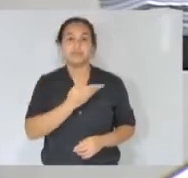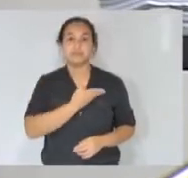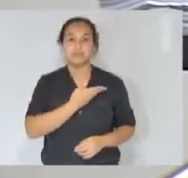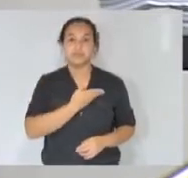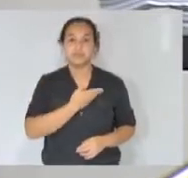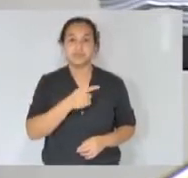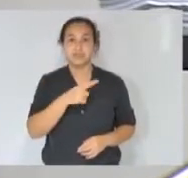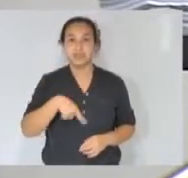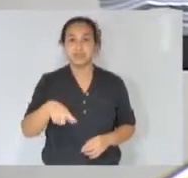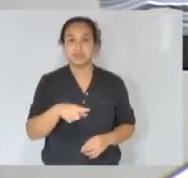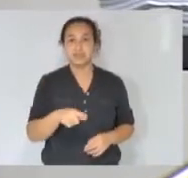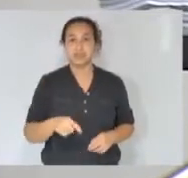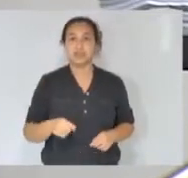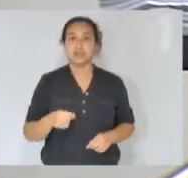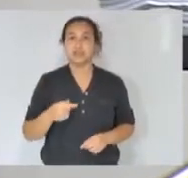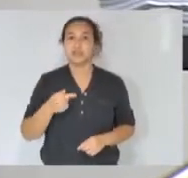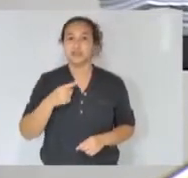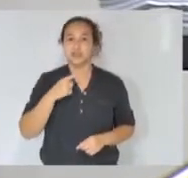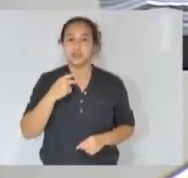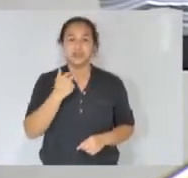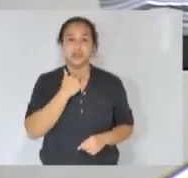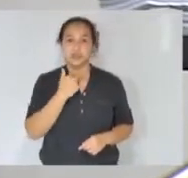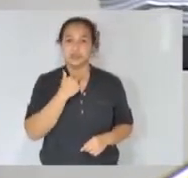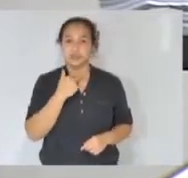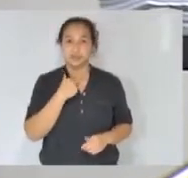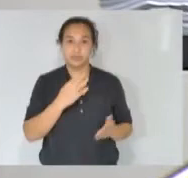podemos permitir que uma lei